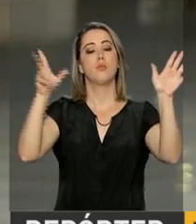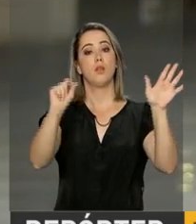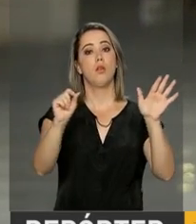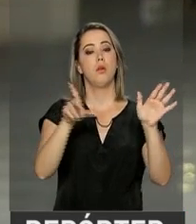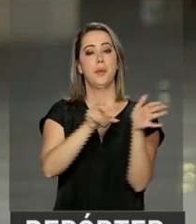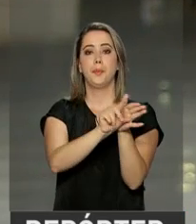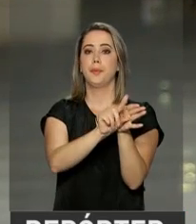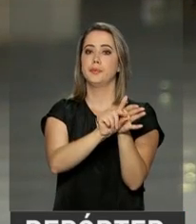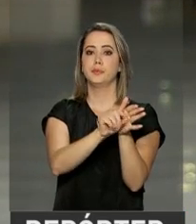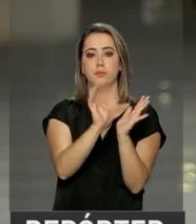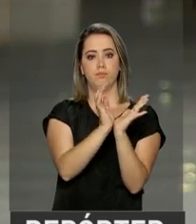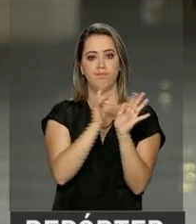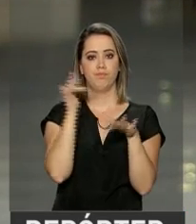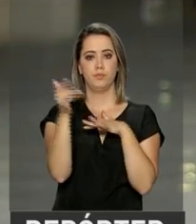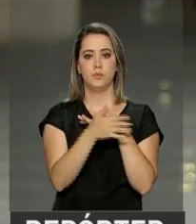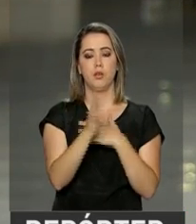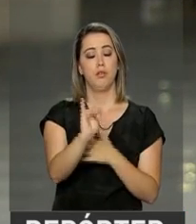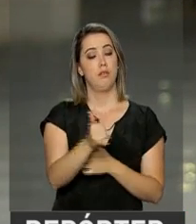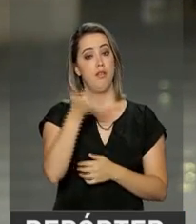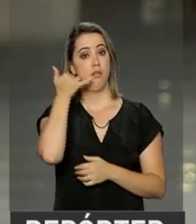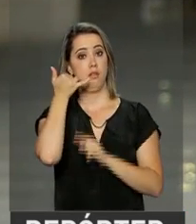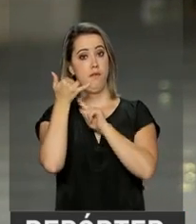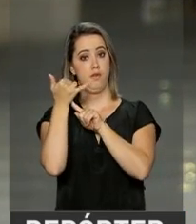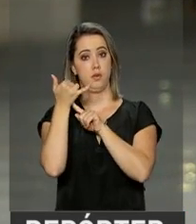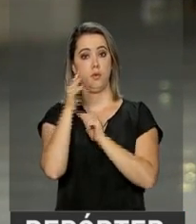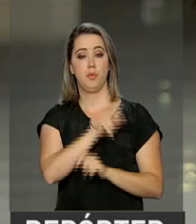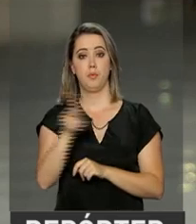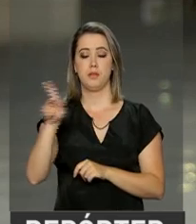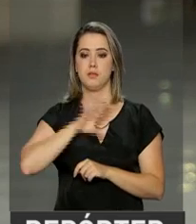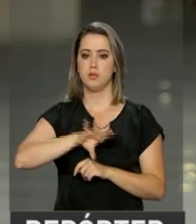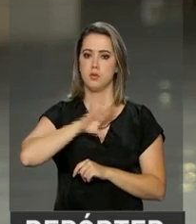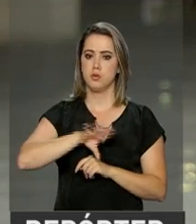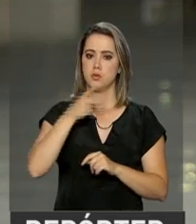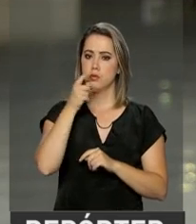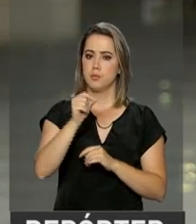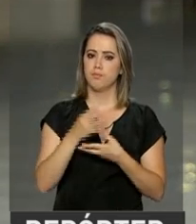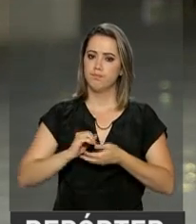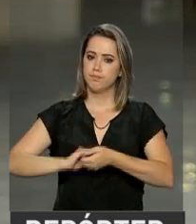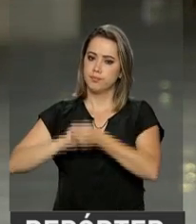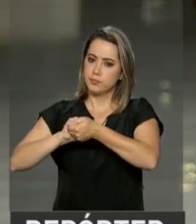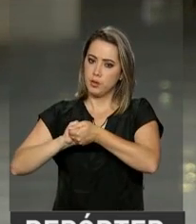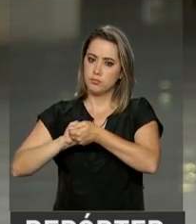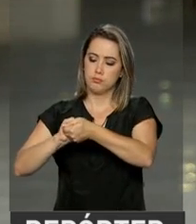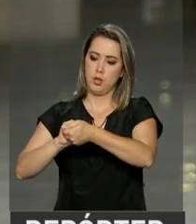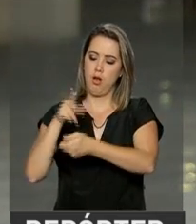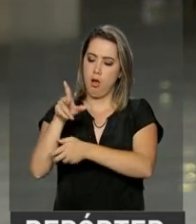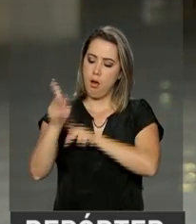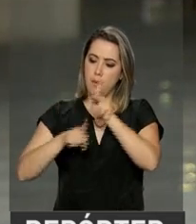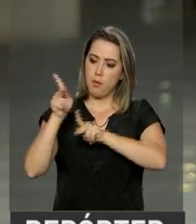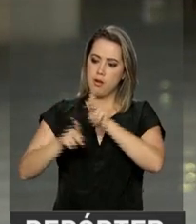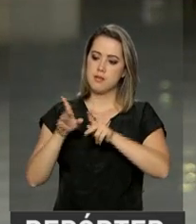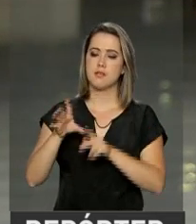sociais que telefonou para o presidente de Portugal Marcelo Rebelo Souza para transmitir solidariedade ao povo